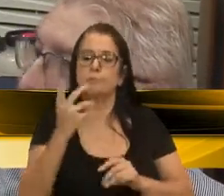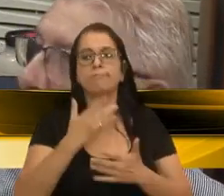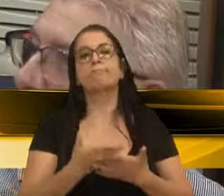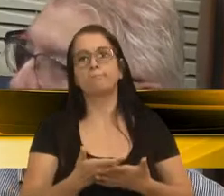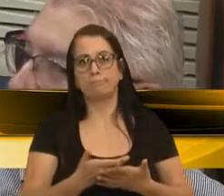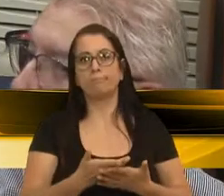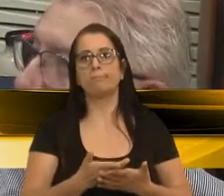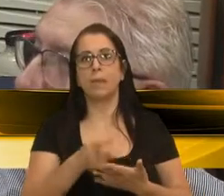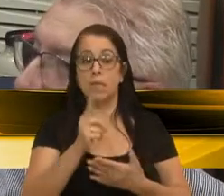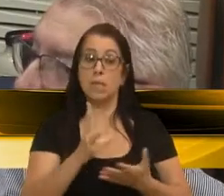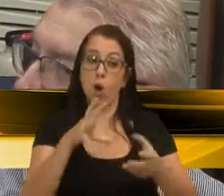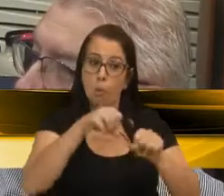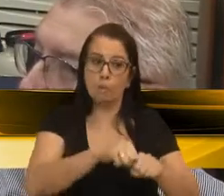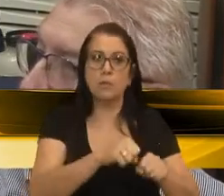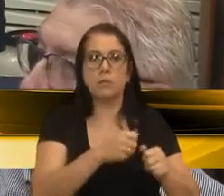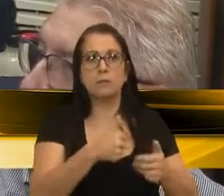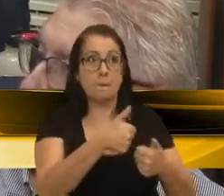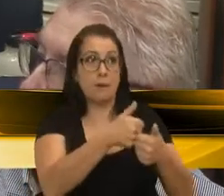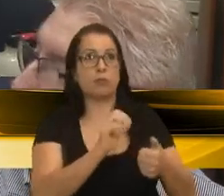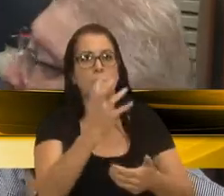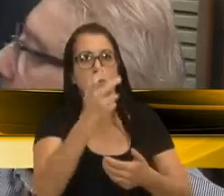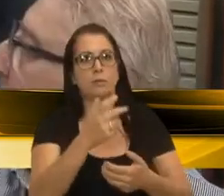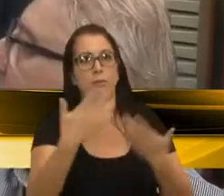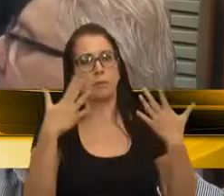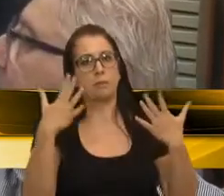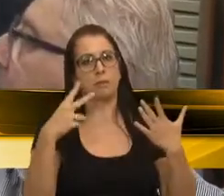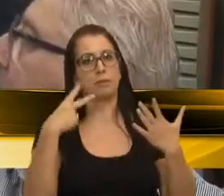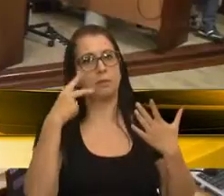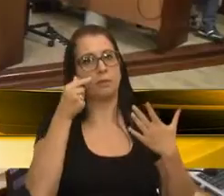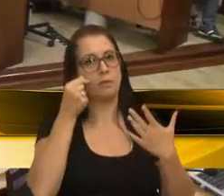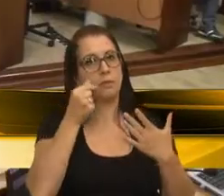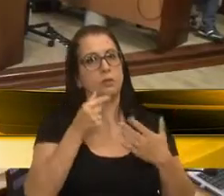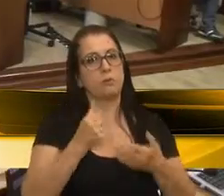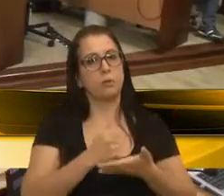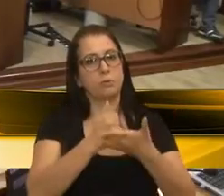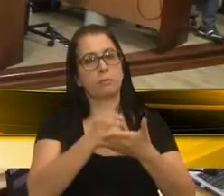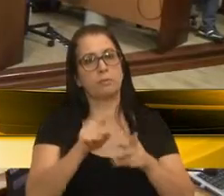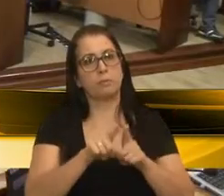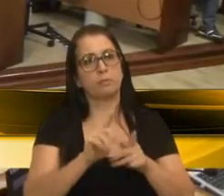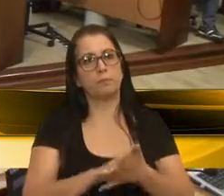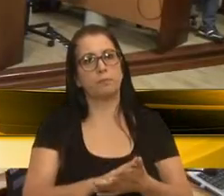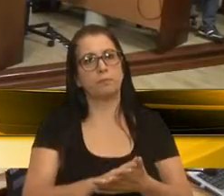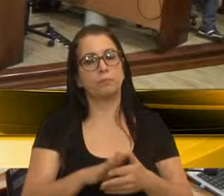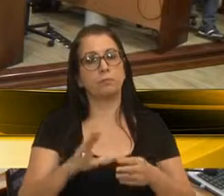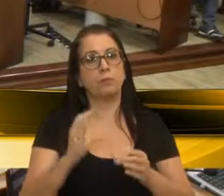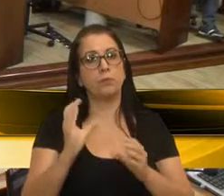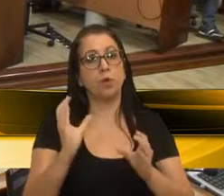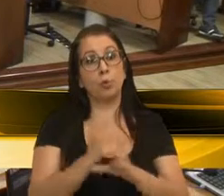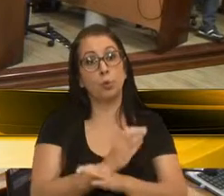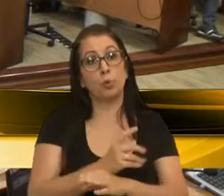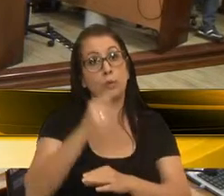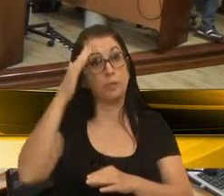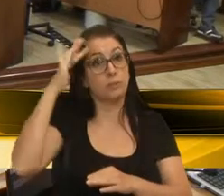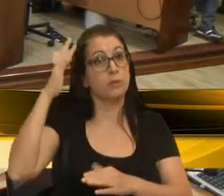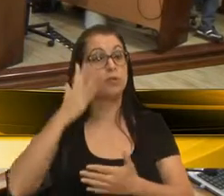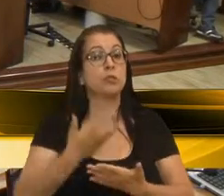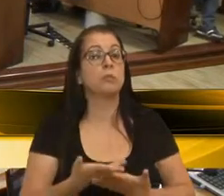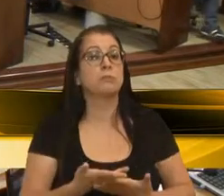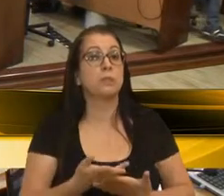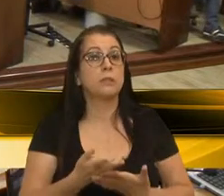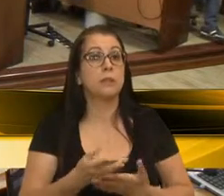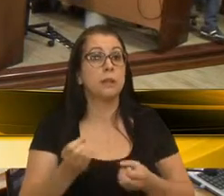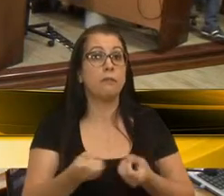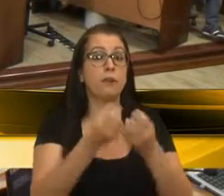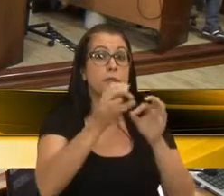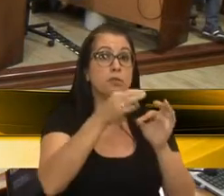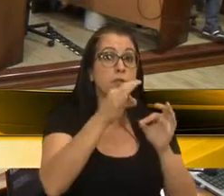possivelmente essa ocupação estaria muito próxima. Parabéns, vereador Eloy, conte comigo. Obrigado, vereador Felipe. E só concluo dizendo, imagine se essa festa